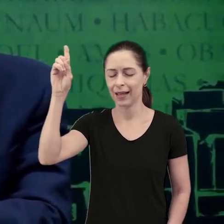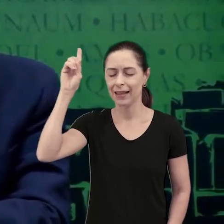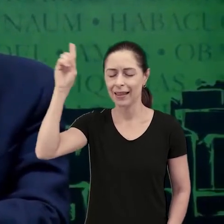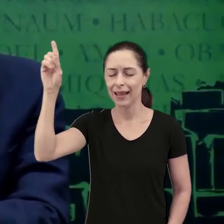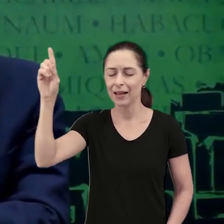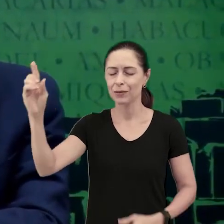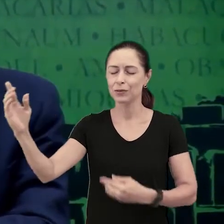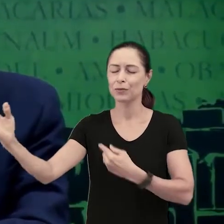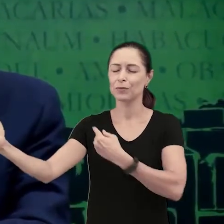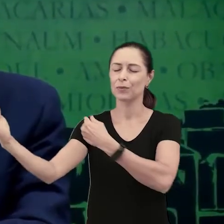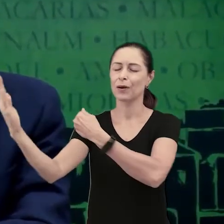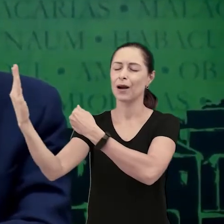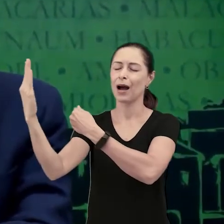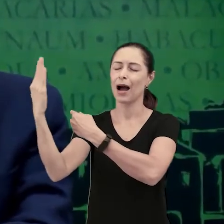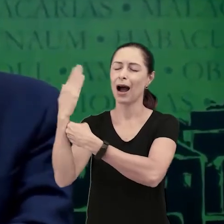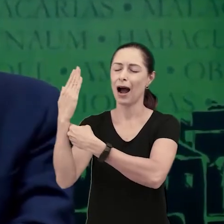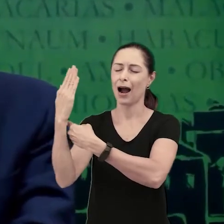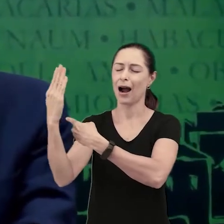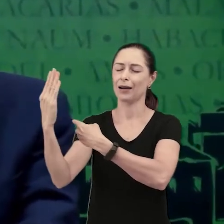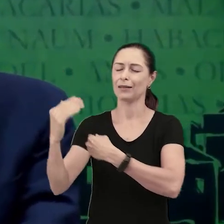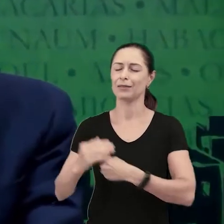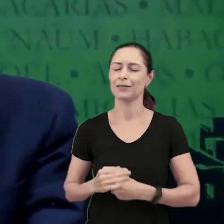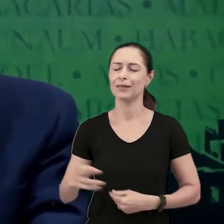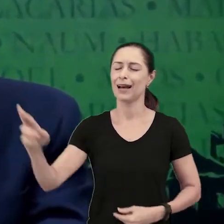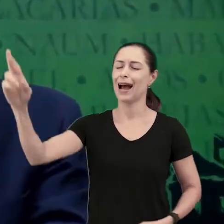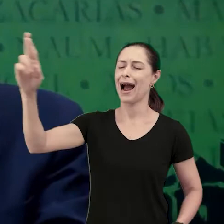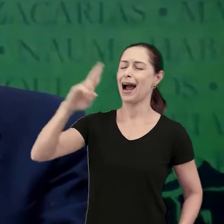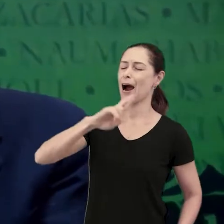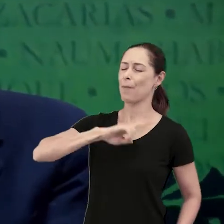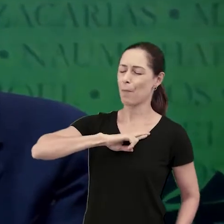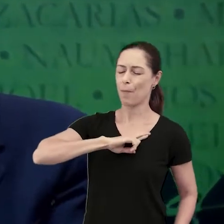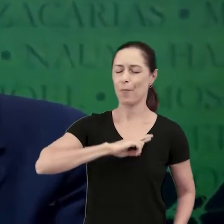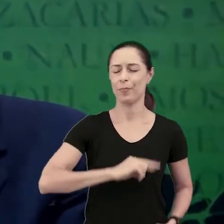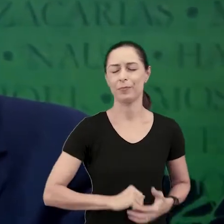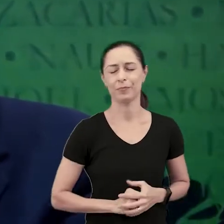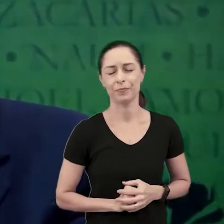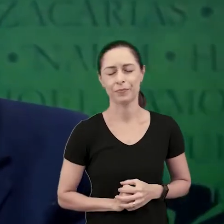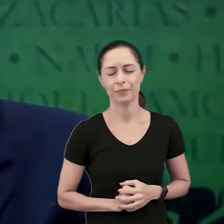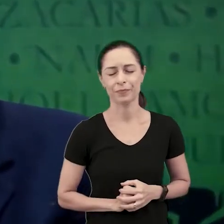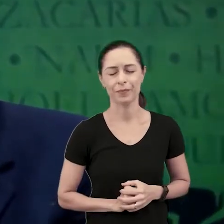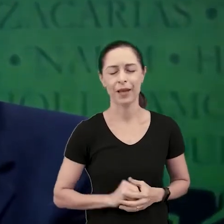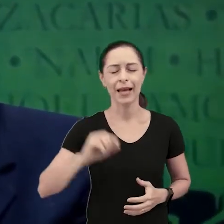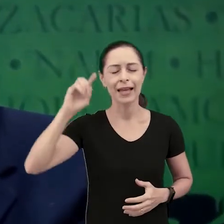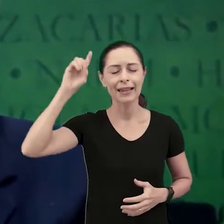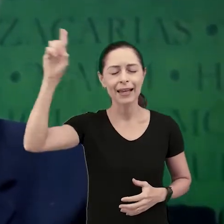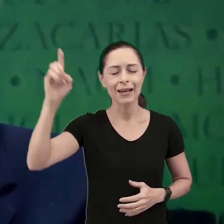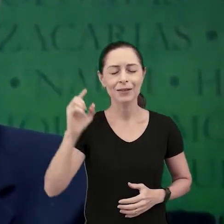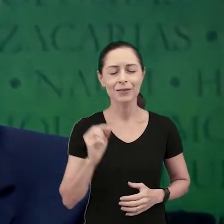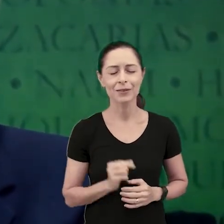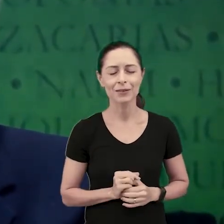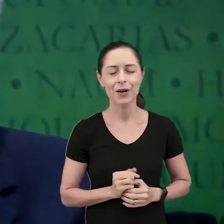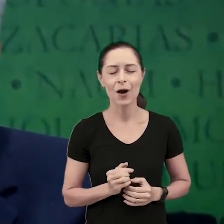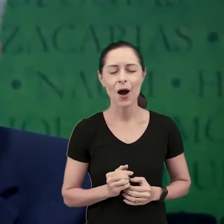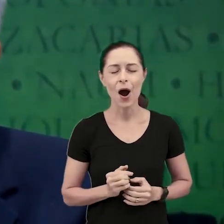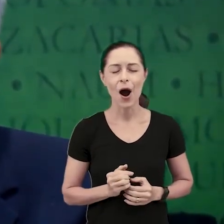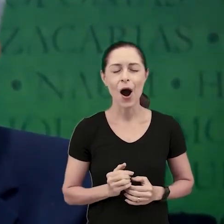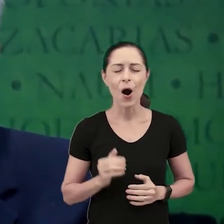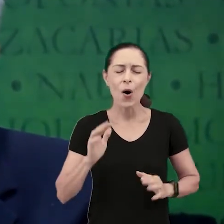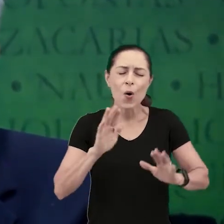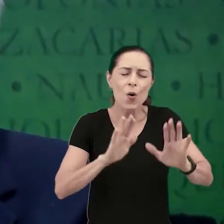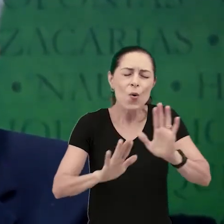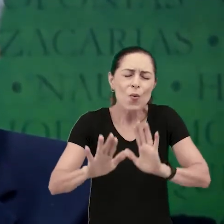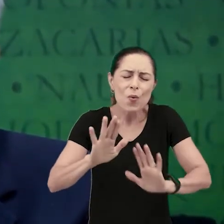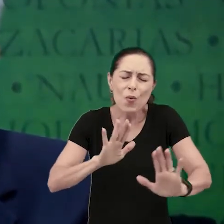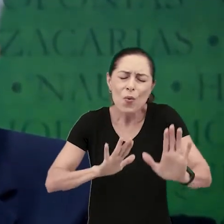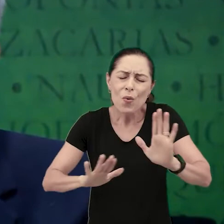socorro, de Ti vem a resposta. Tu és o Deus que é o nosso pastor, vem cuidar de